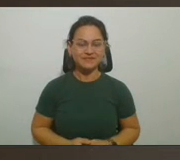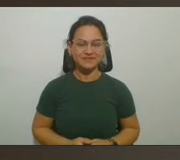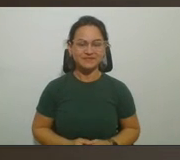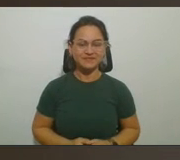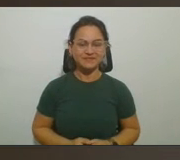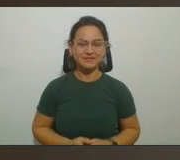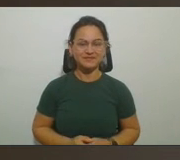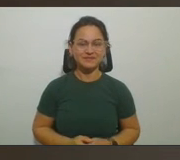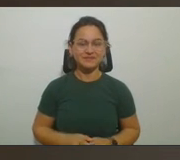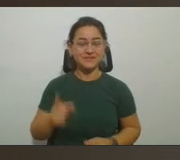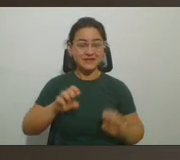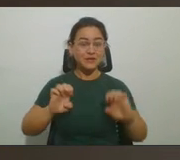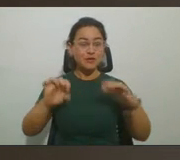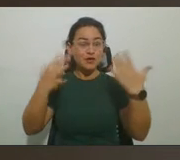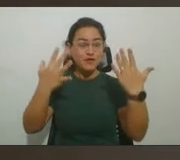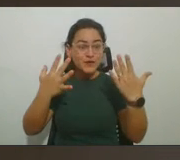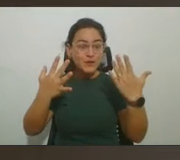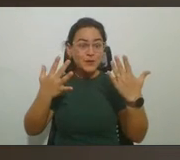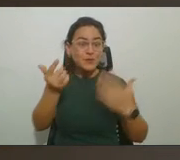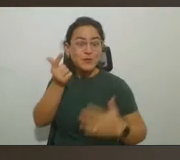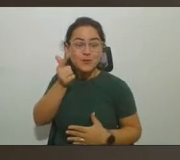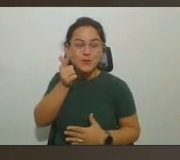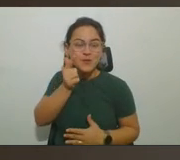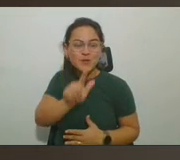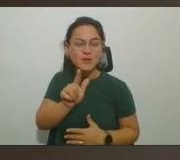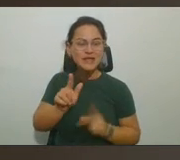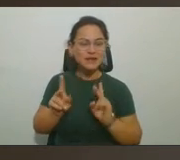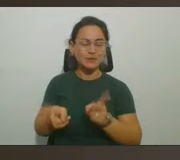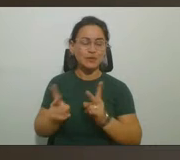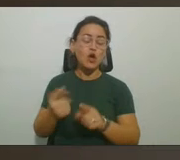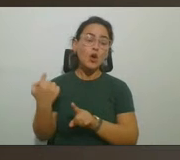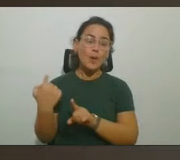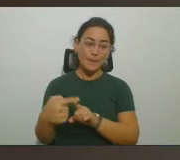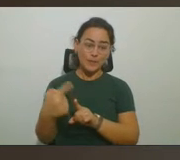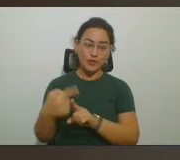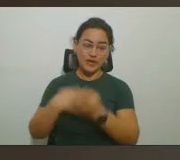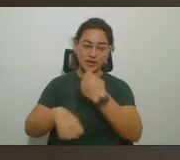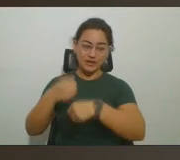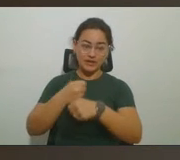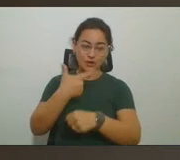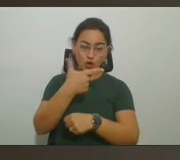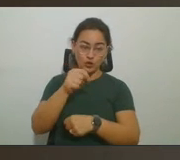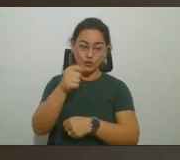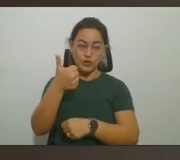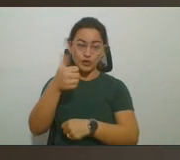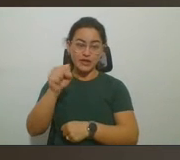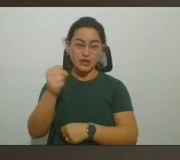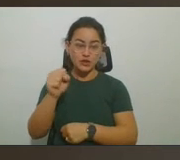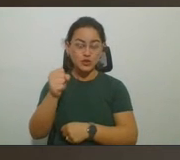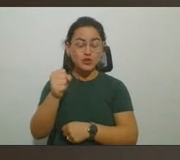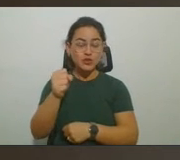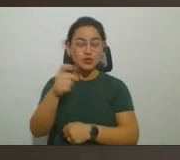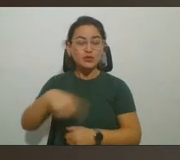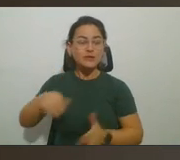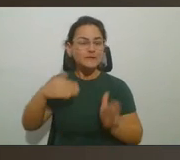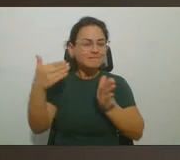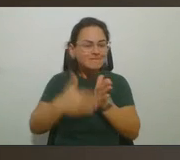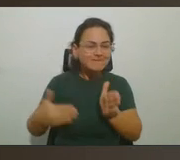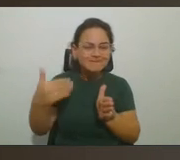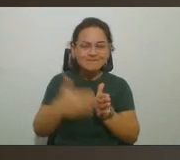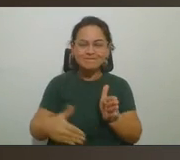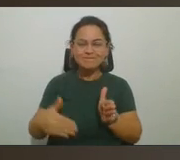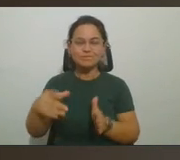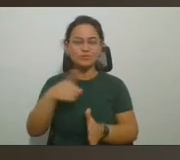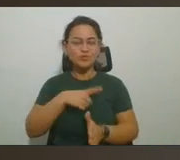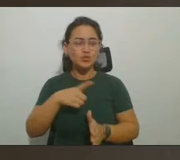de sobrevivente. Sobrevivente porque na última edição, em 2018, nos desafiamos a realizá-lo em meio